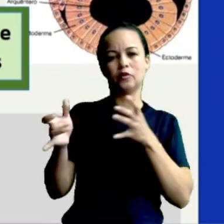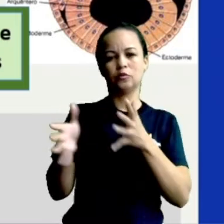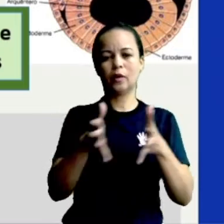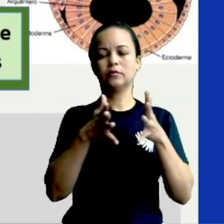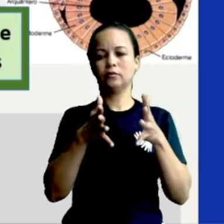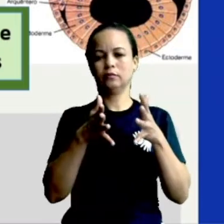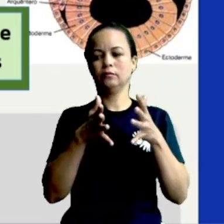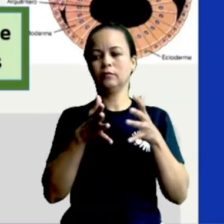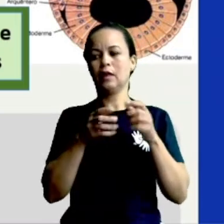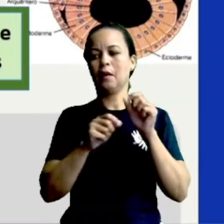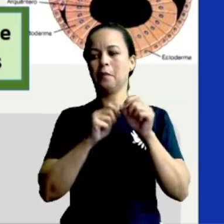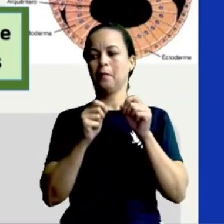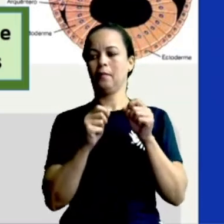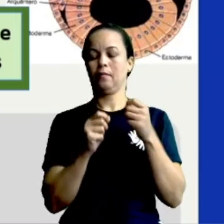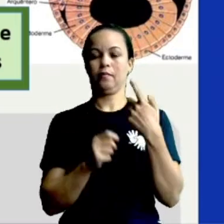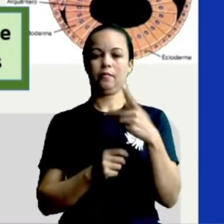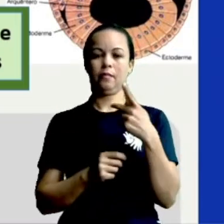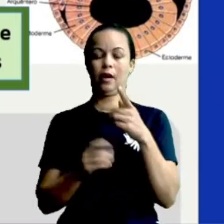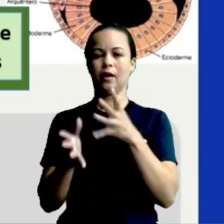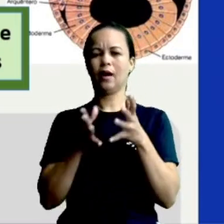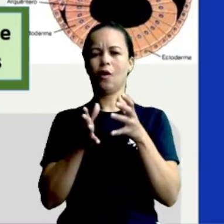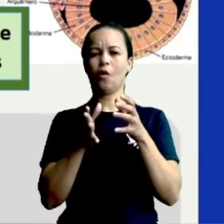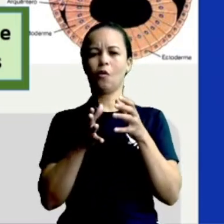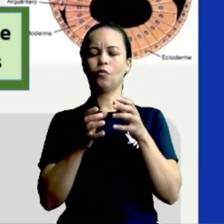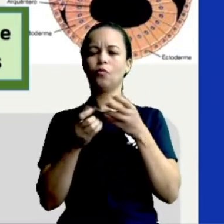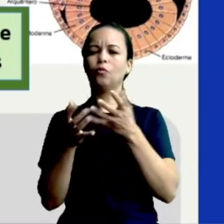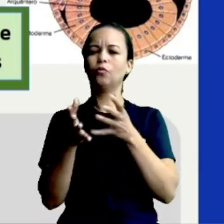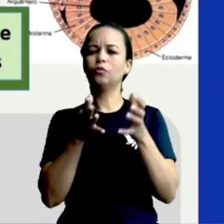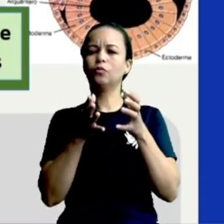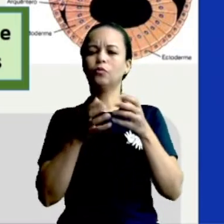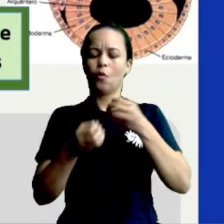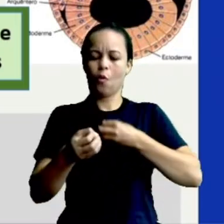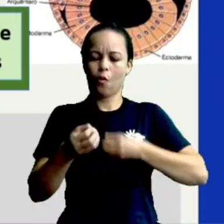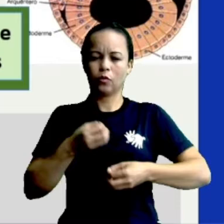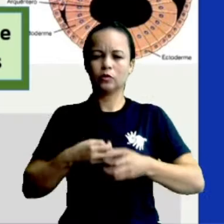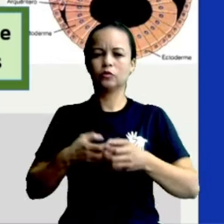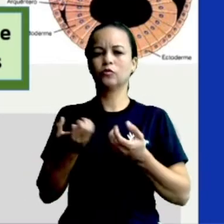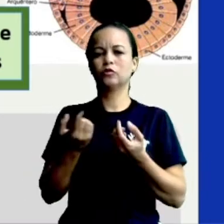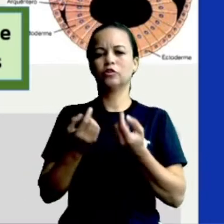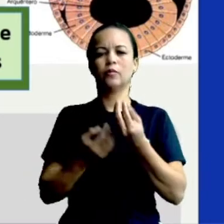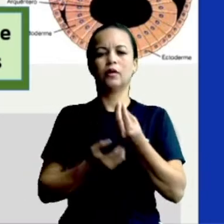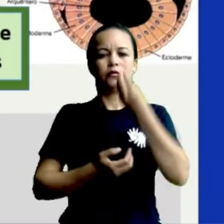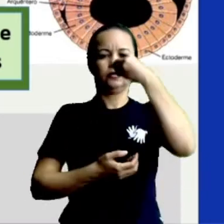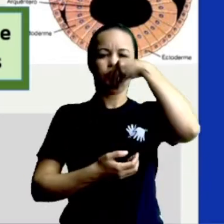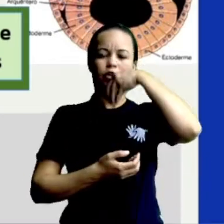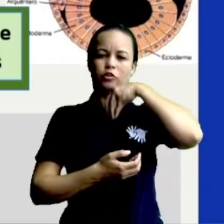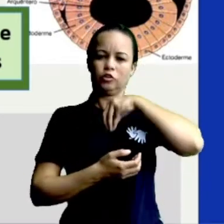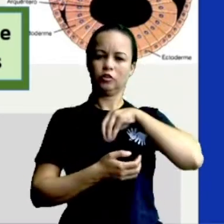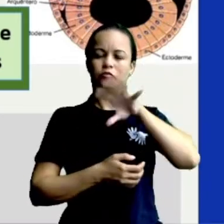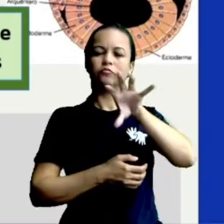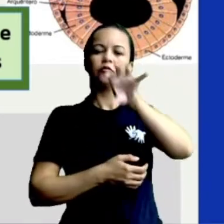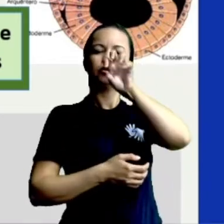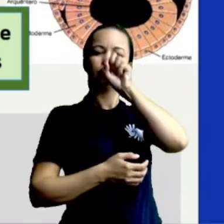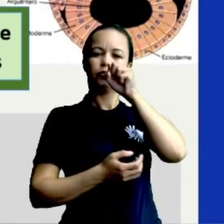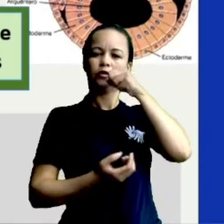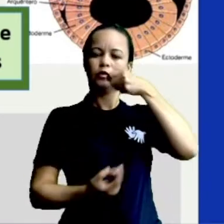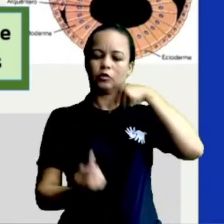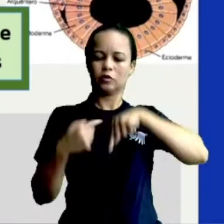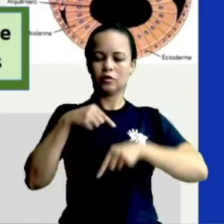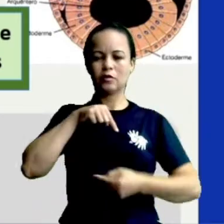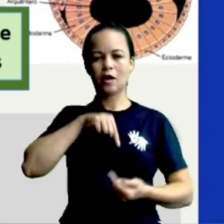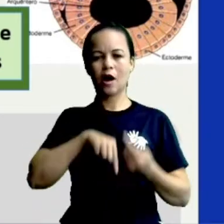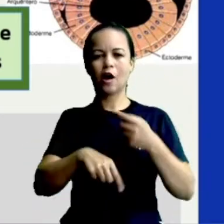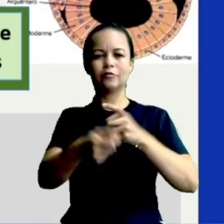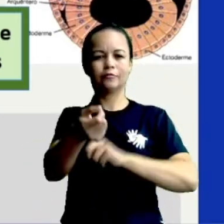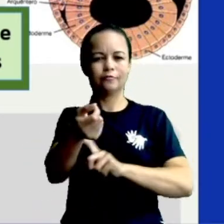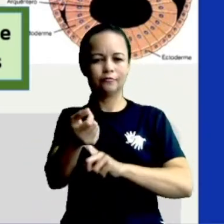organismo para órgãos do sistema digestivo, do sistema respiratório, do sistema circulatório, do sistema